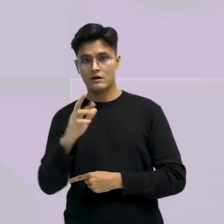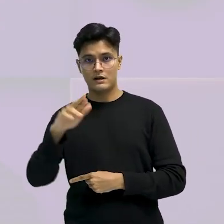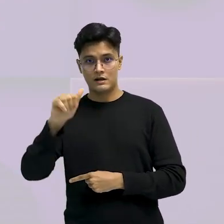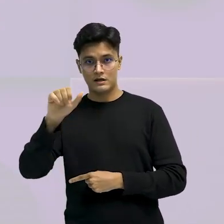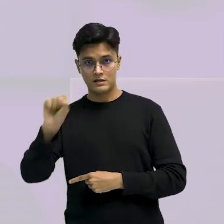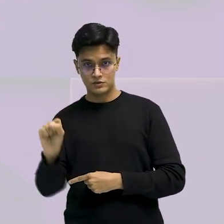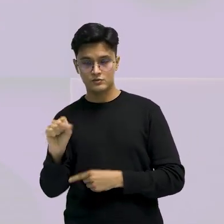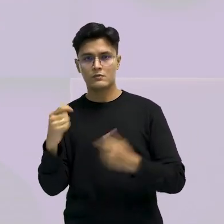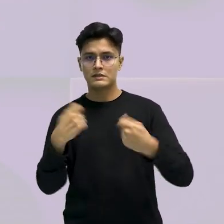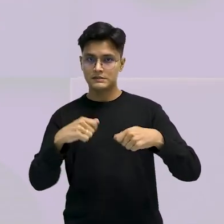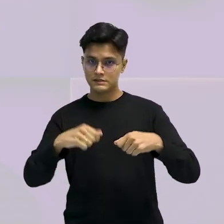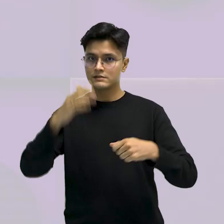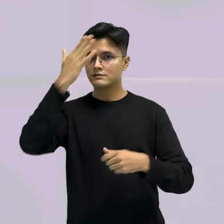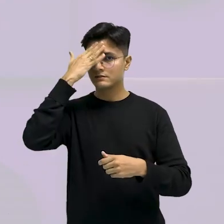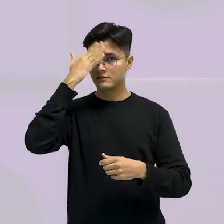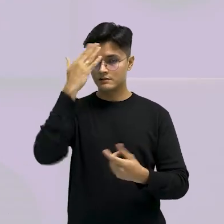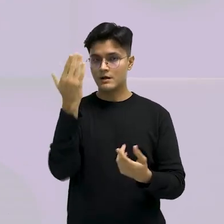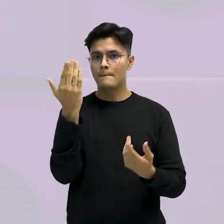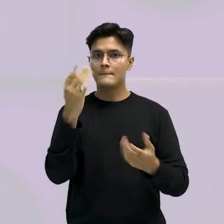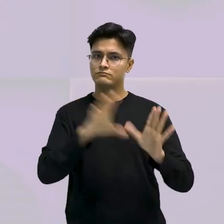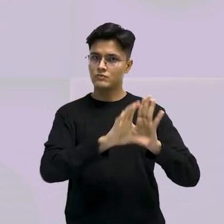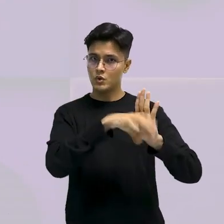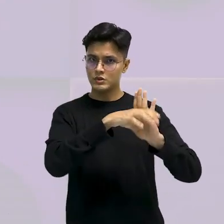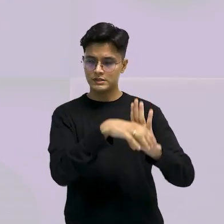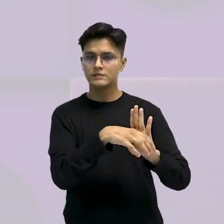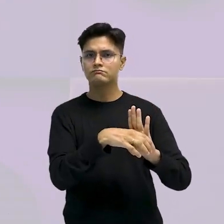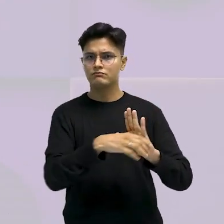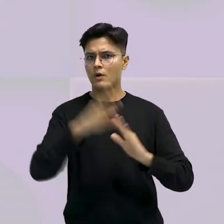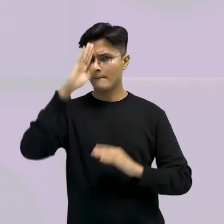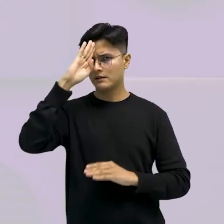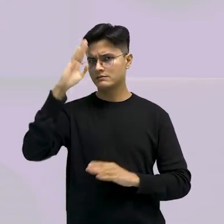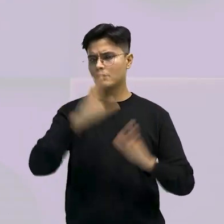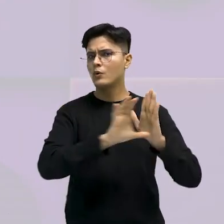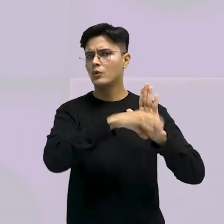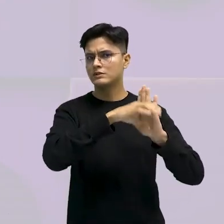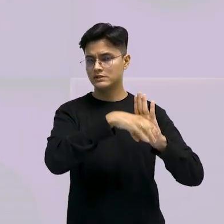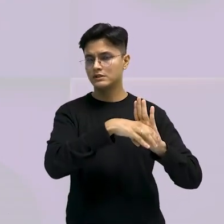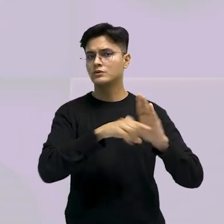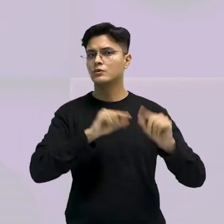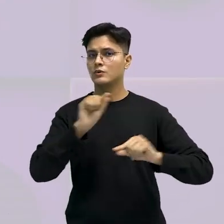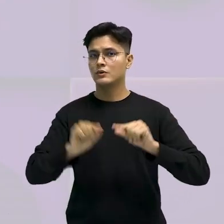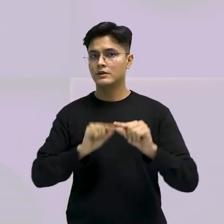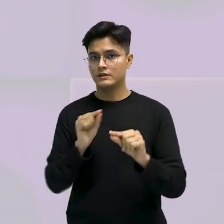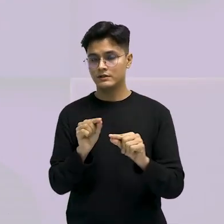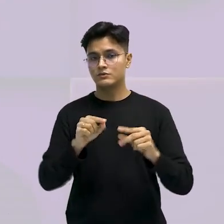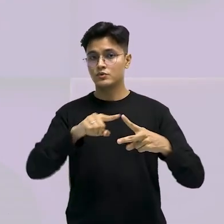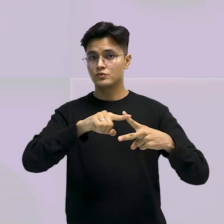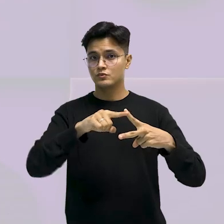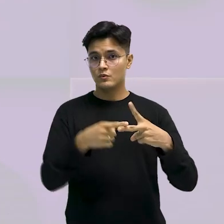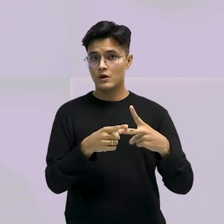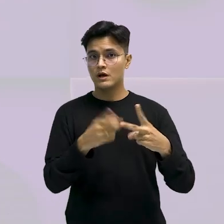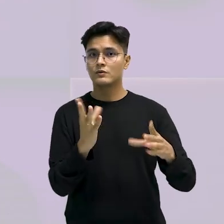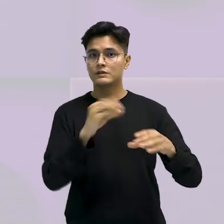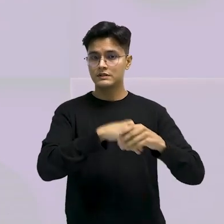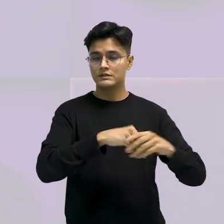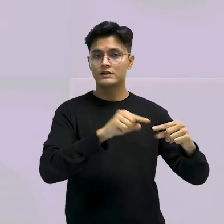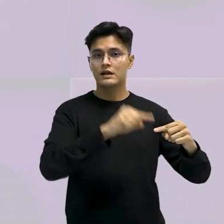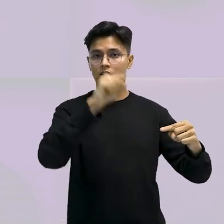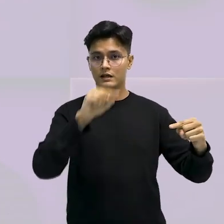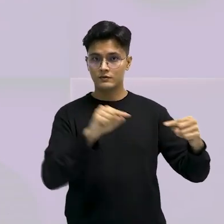principal definição é essa, tá? Que nós já conversamos bastante. Que o somatório desses ângulos internos sempre é igual